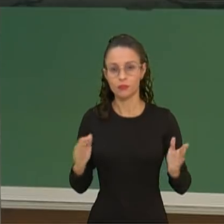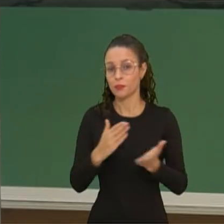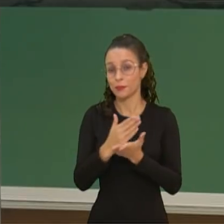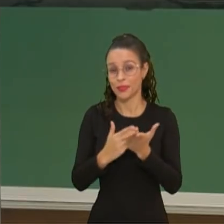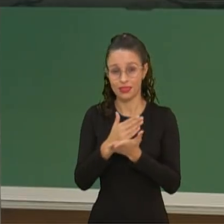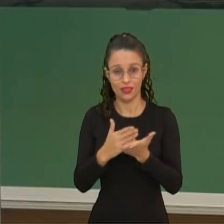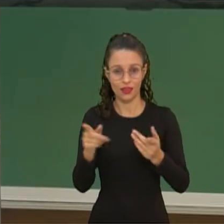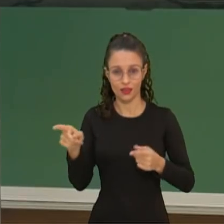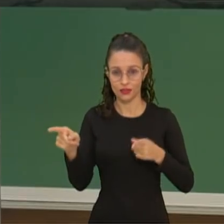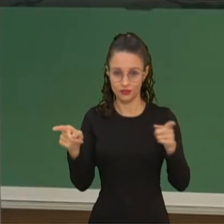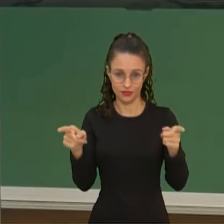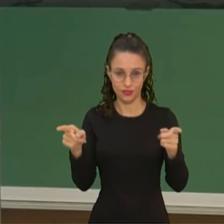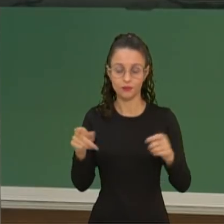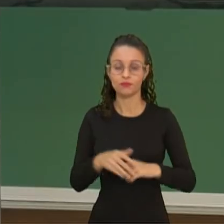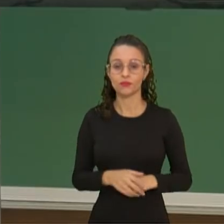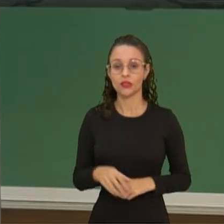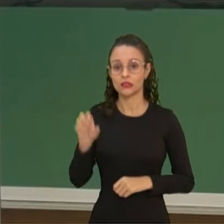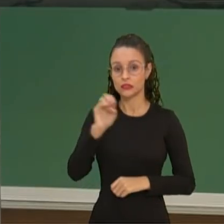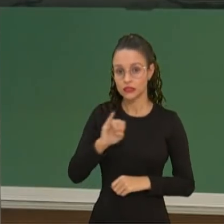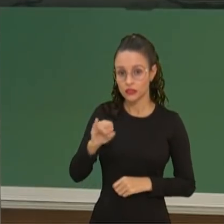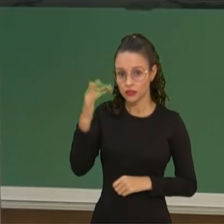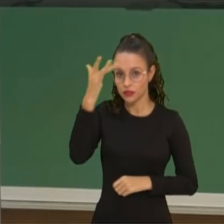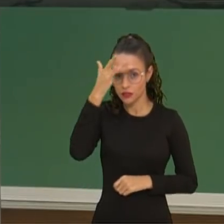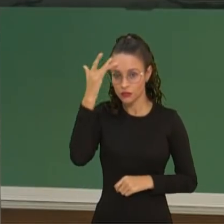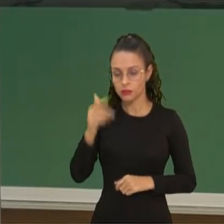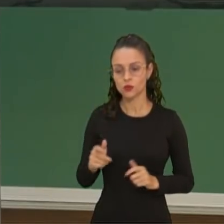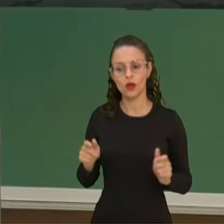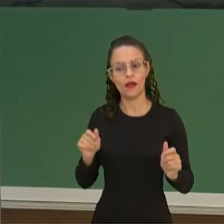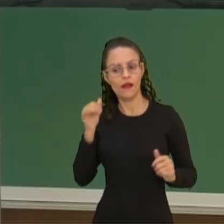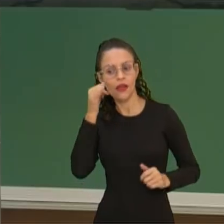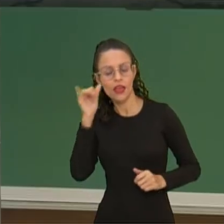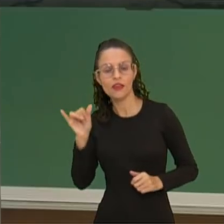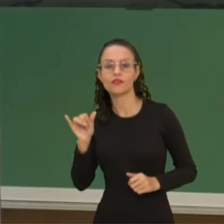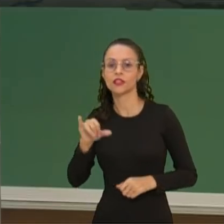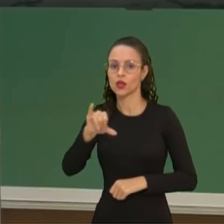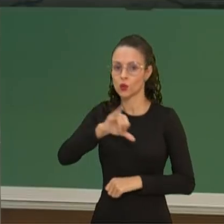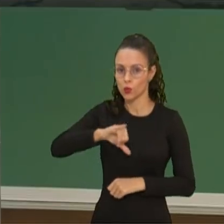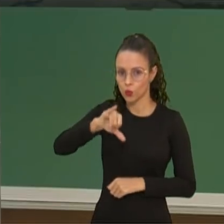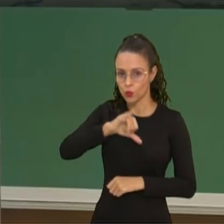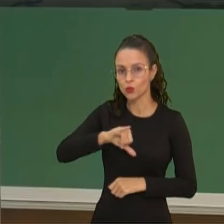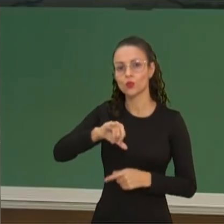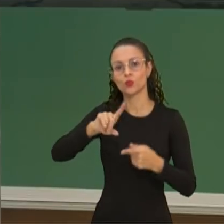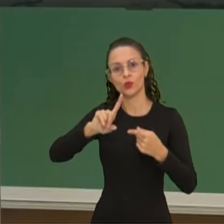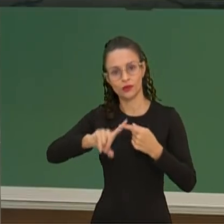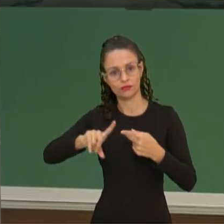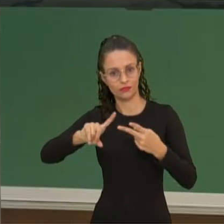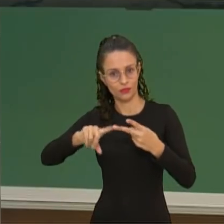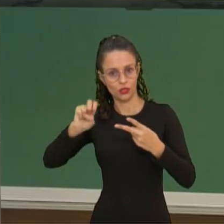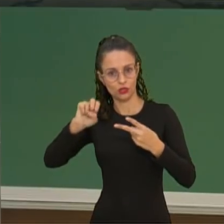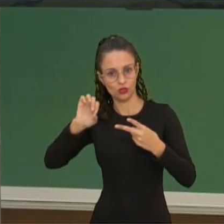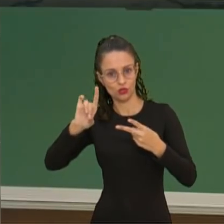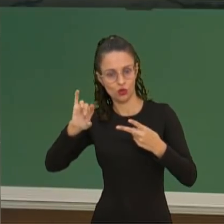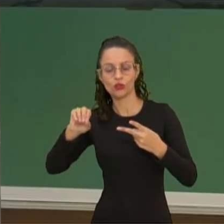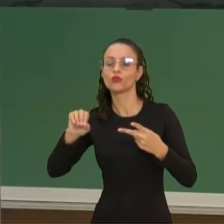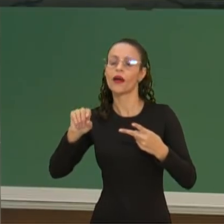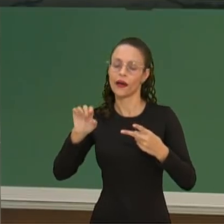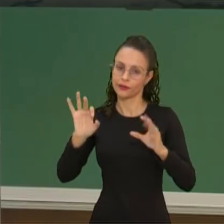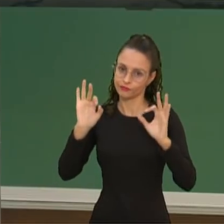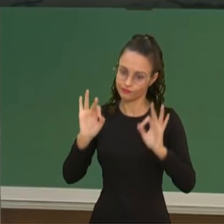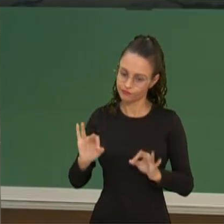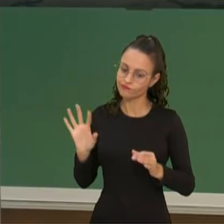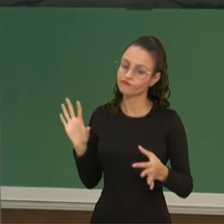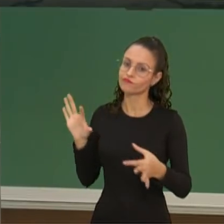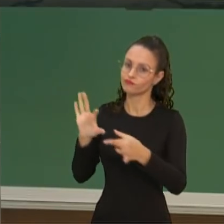metade. Então, ela poupando gorduras e sódio, com certeza isso vai estar refletindo para fazer a manutenção